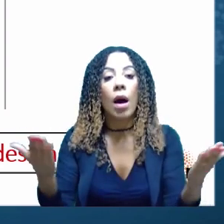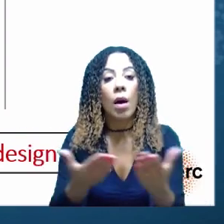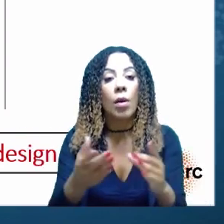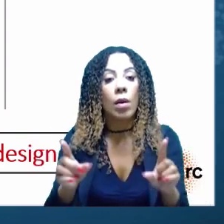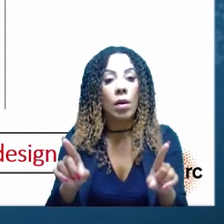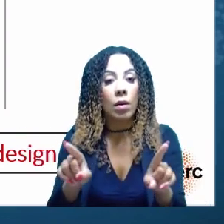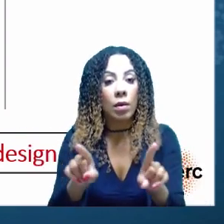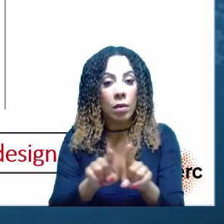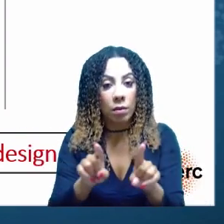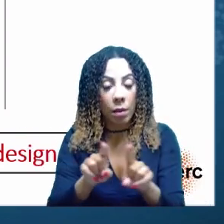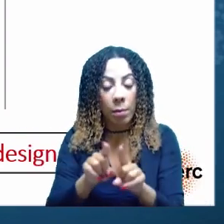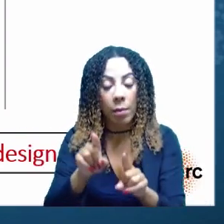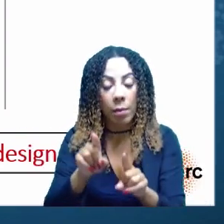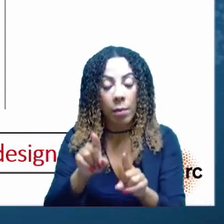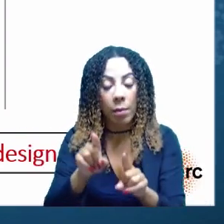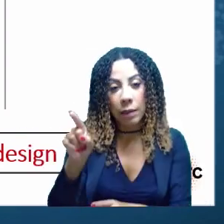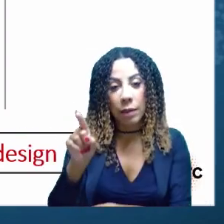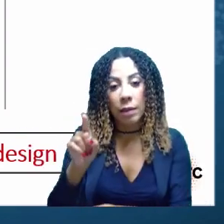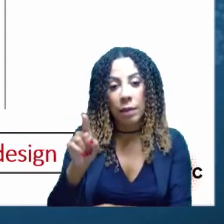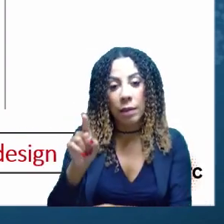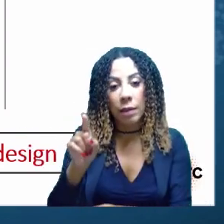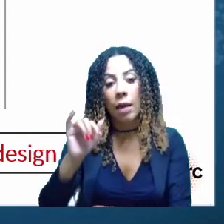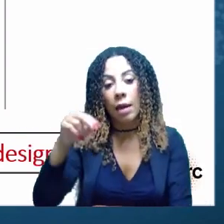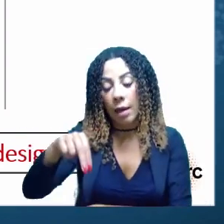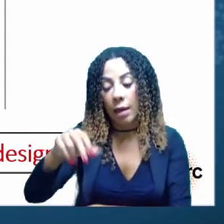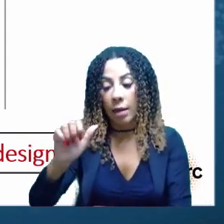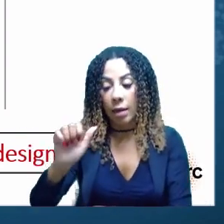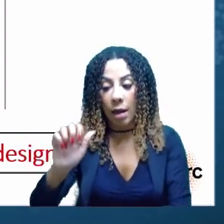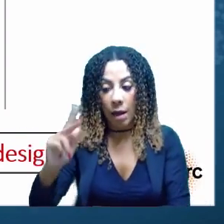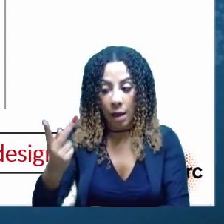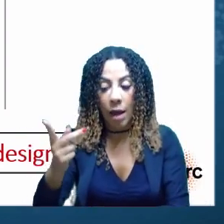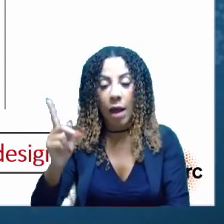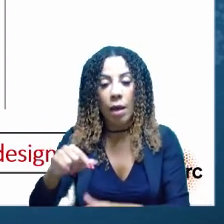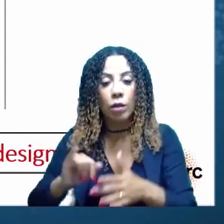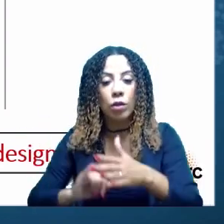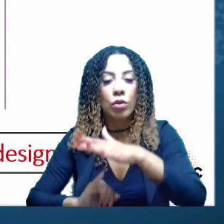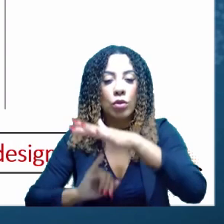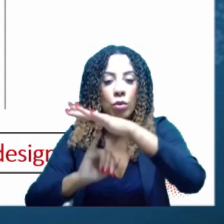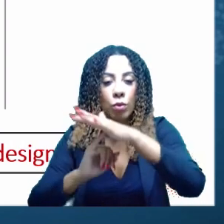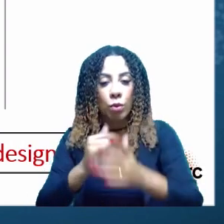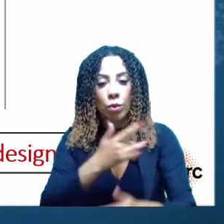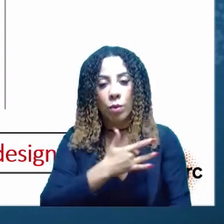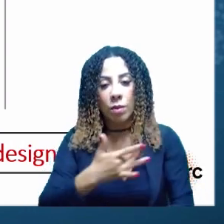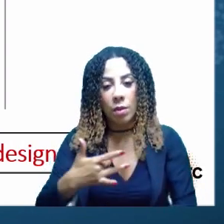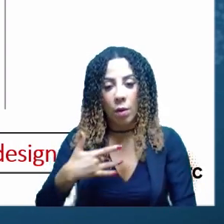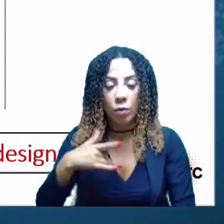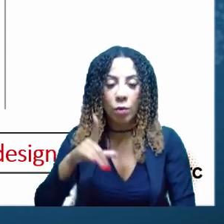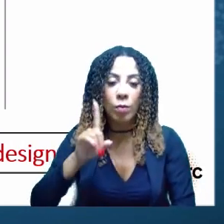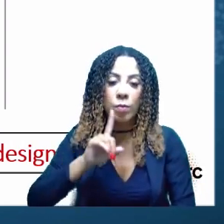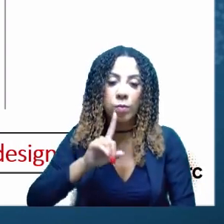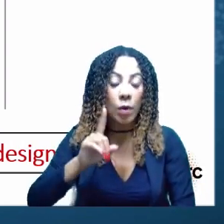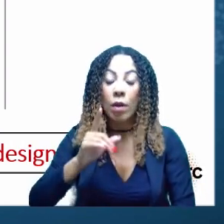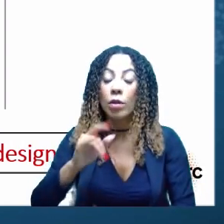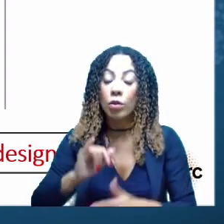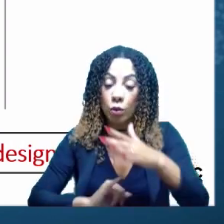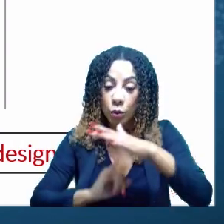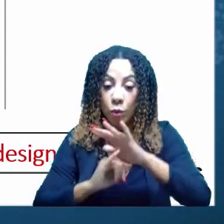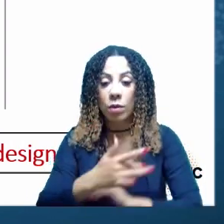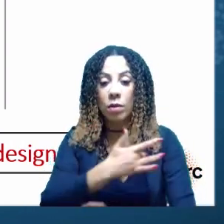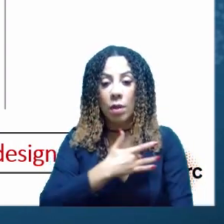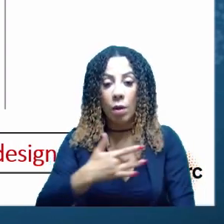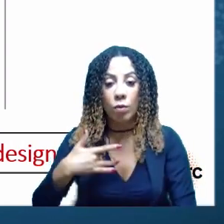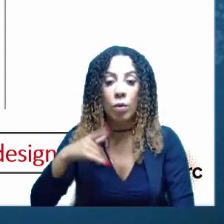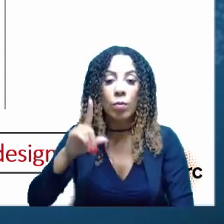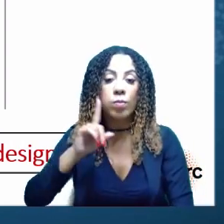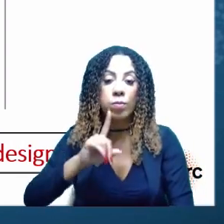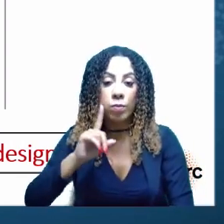basicamente pelo NIH, Instituto de Saúde dos Estados Unidos. E nós vamos fazer trabalho. Você não